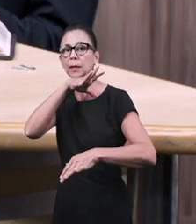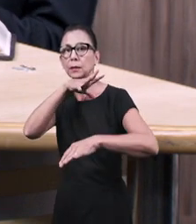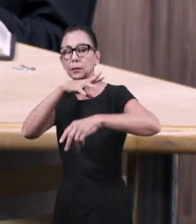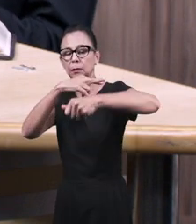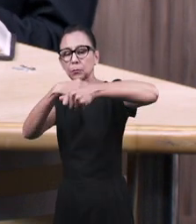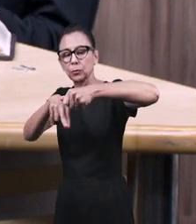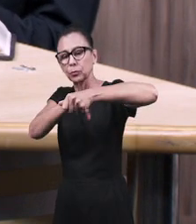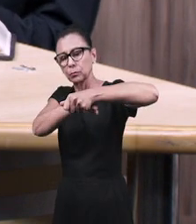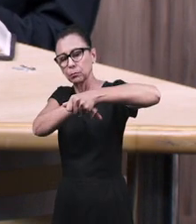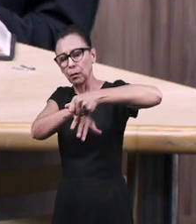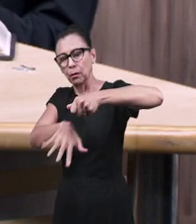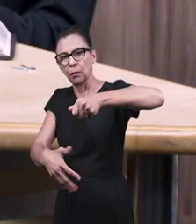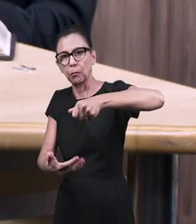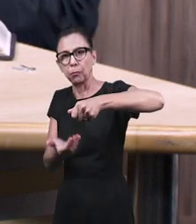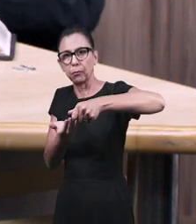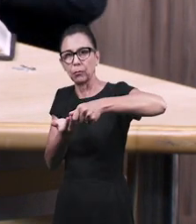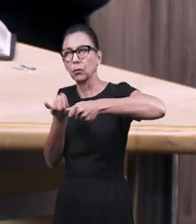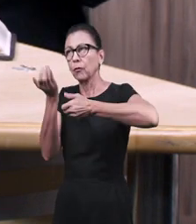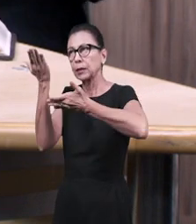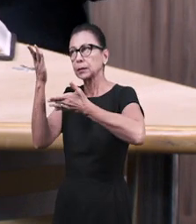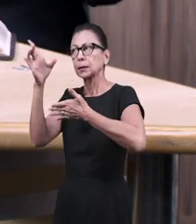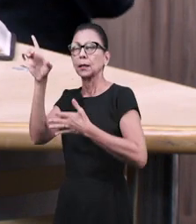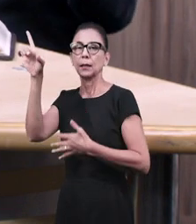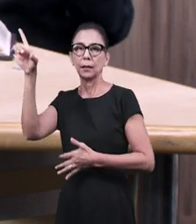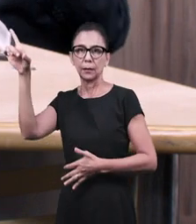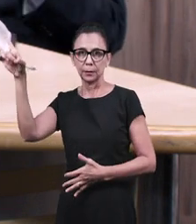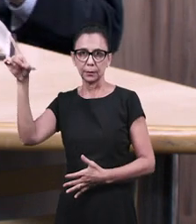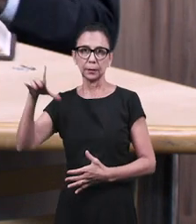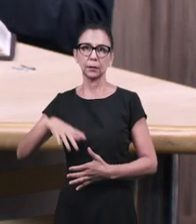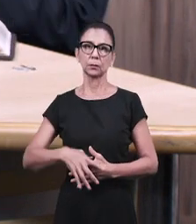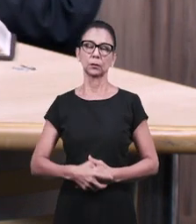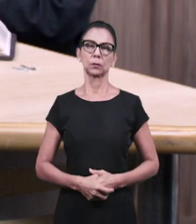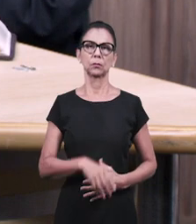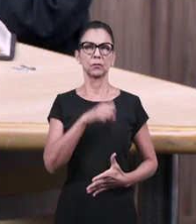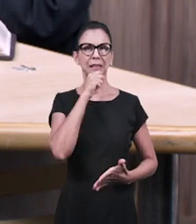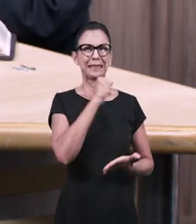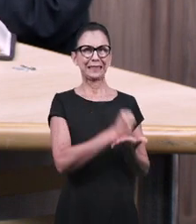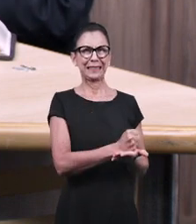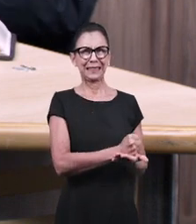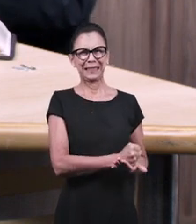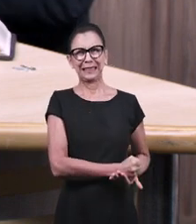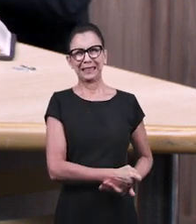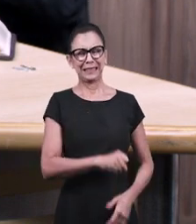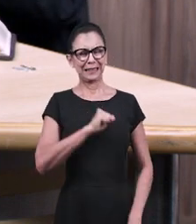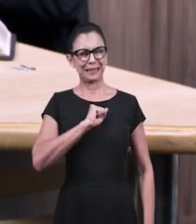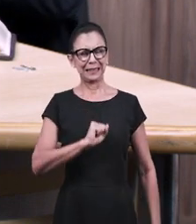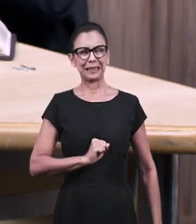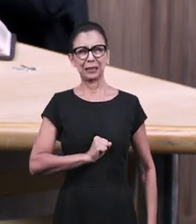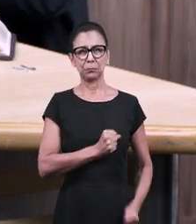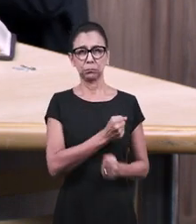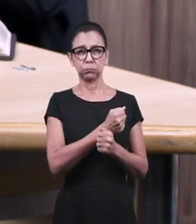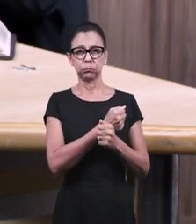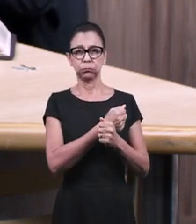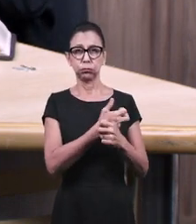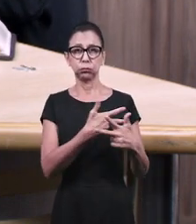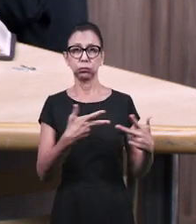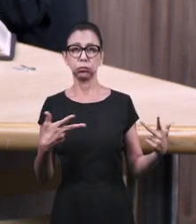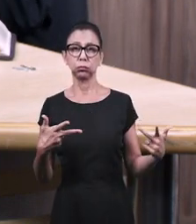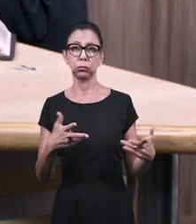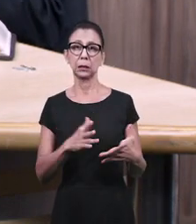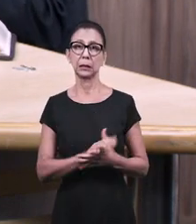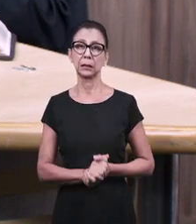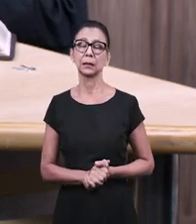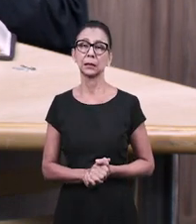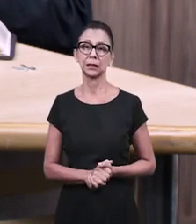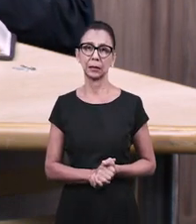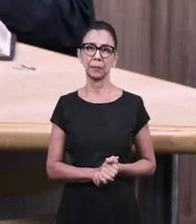assim. Compreendeu? Havia muitos sacerdotes no Velho Testamento, substituídos porque eram impedidos de continuar